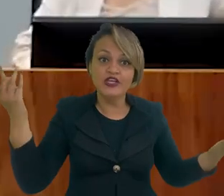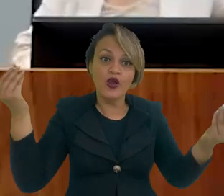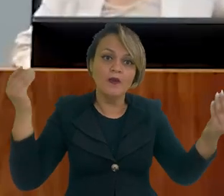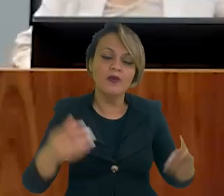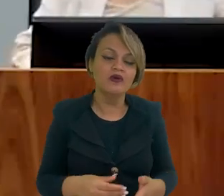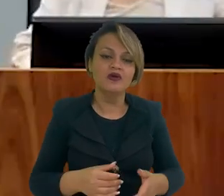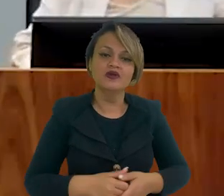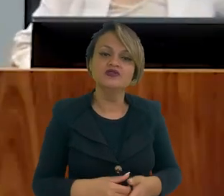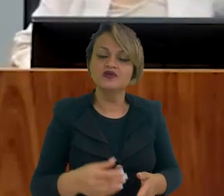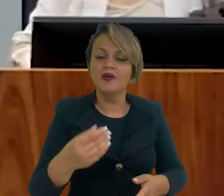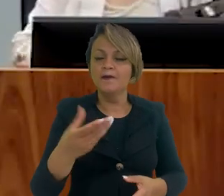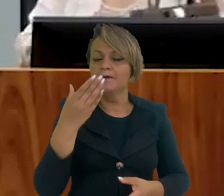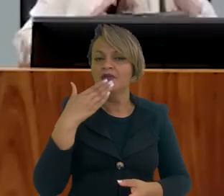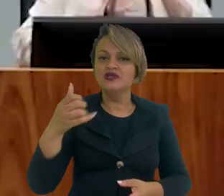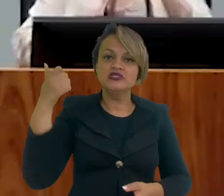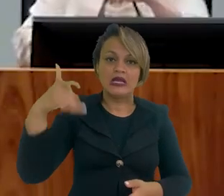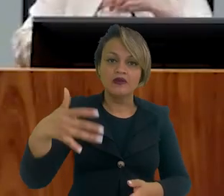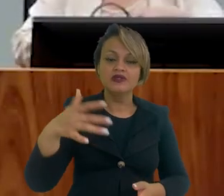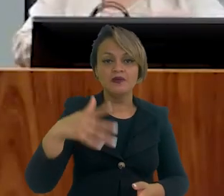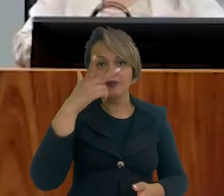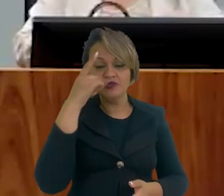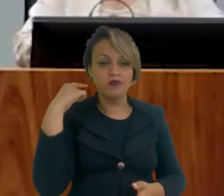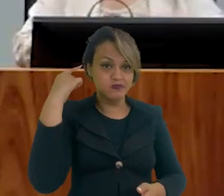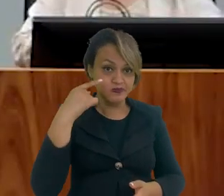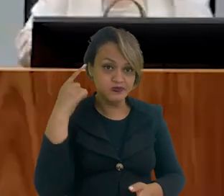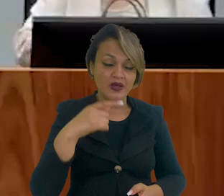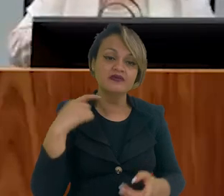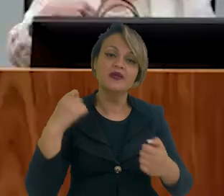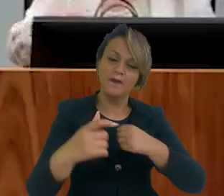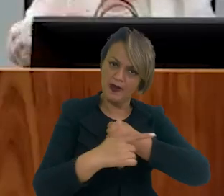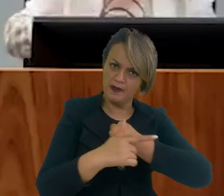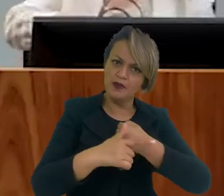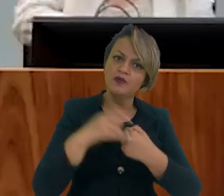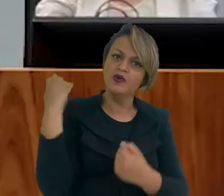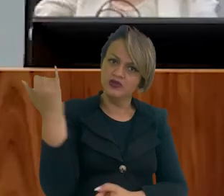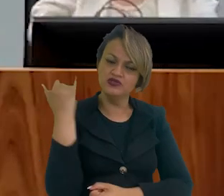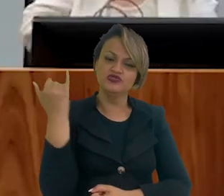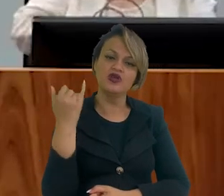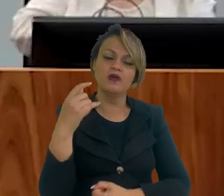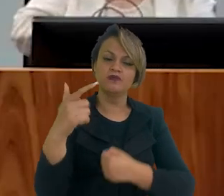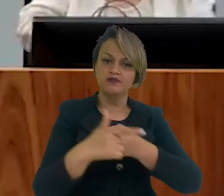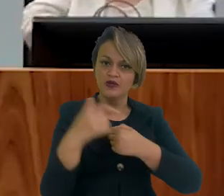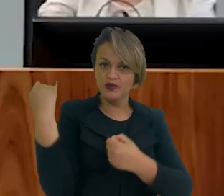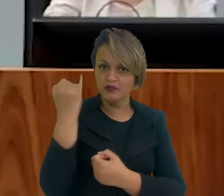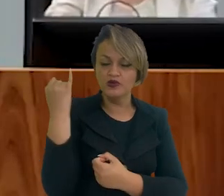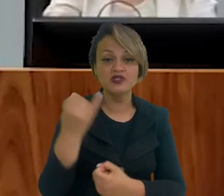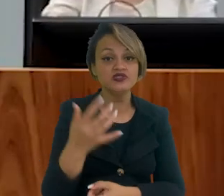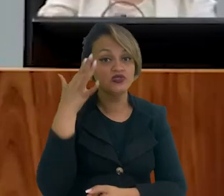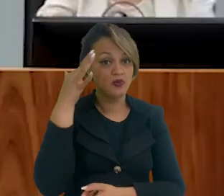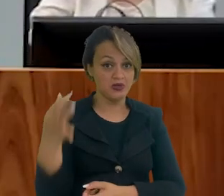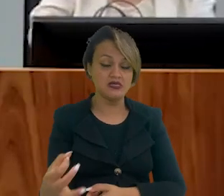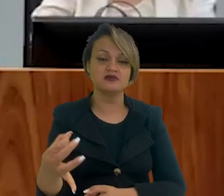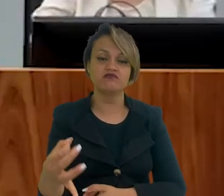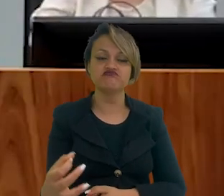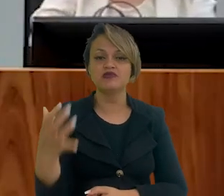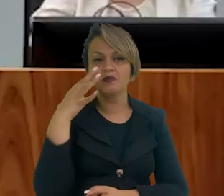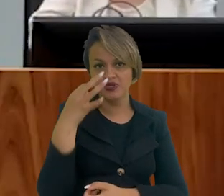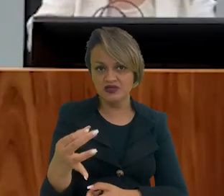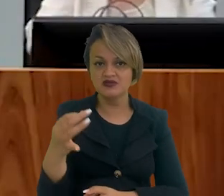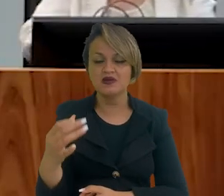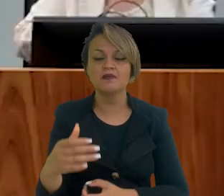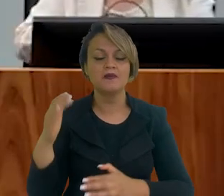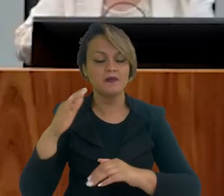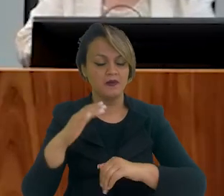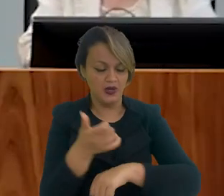fim né então no fim o dano fica pulverizado né então assim eu acho que o advogado ele tem um papel